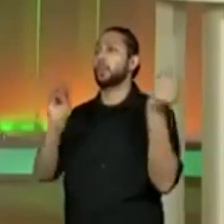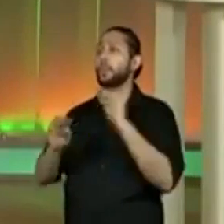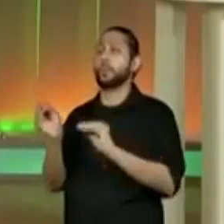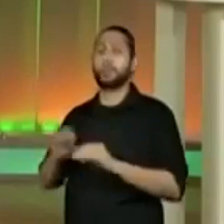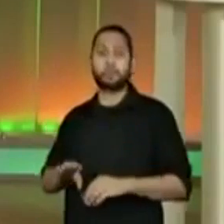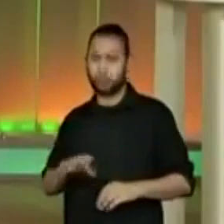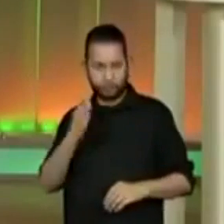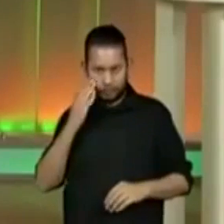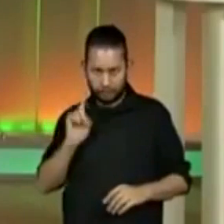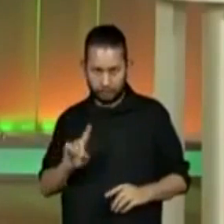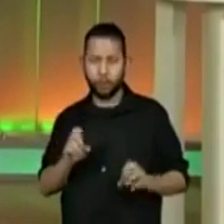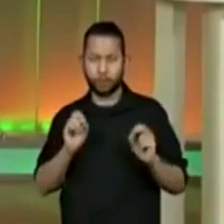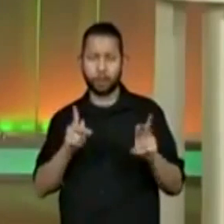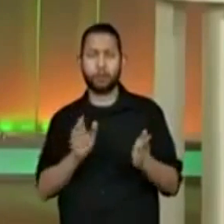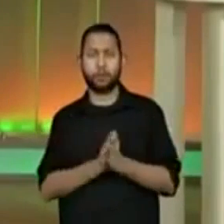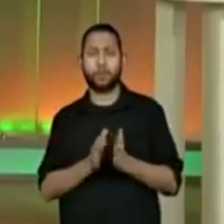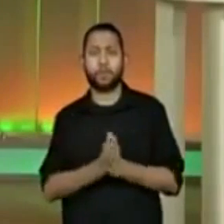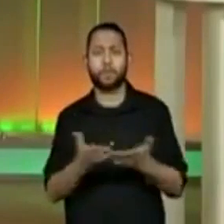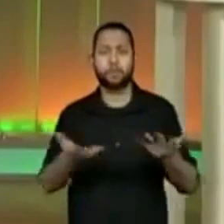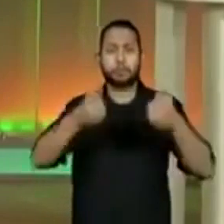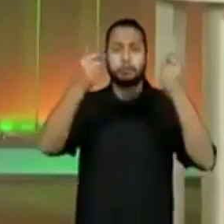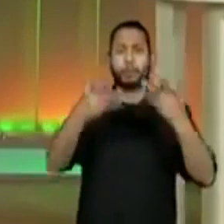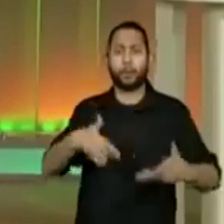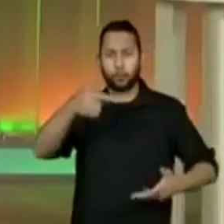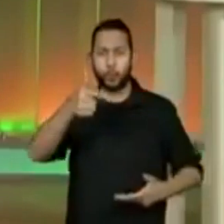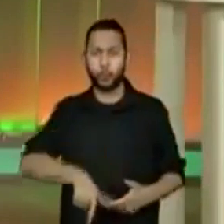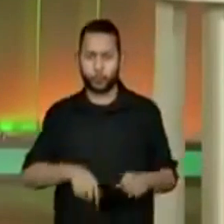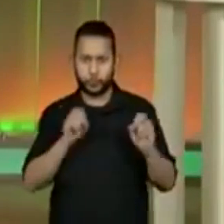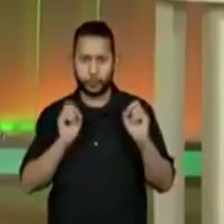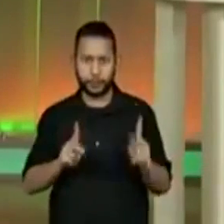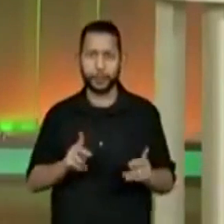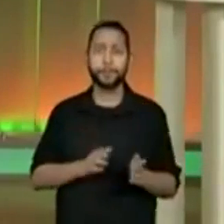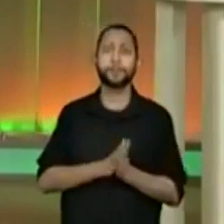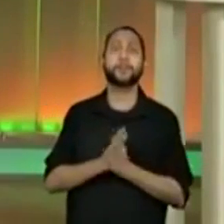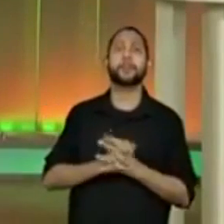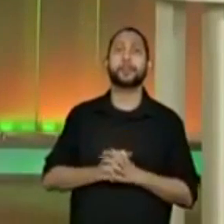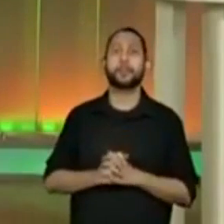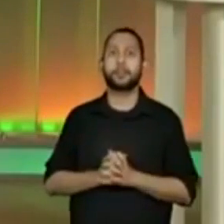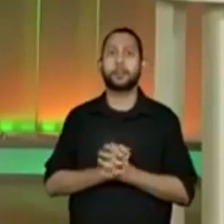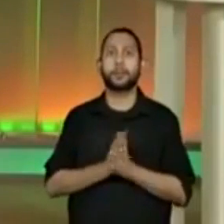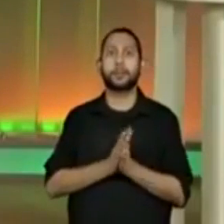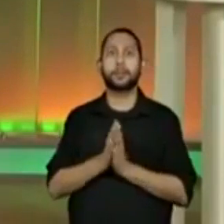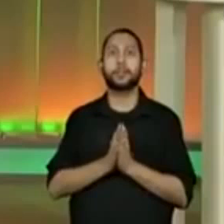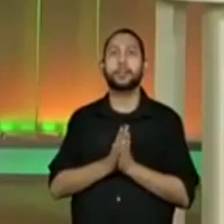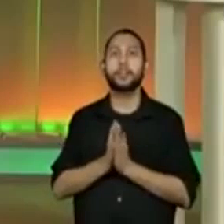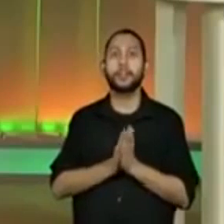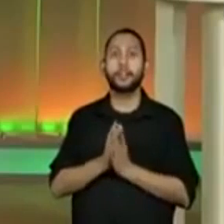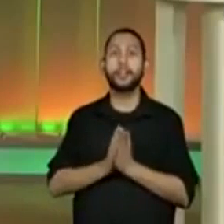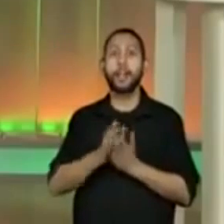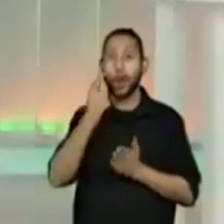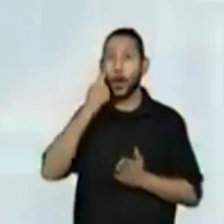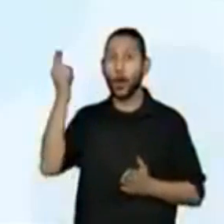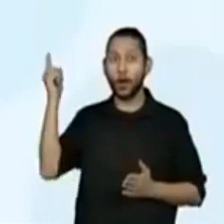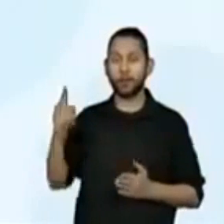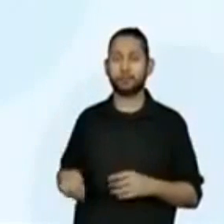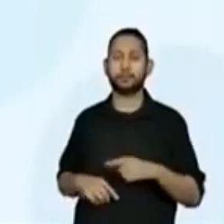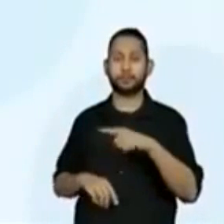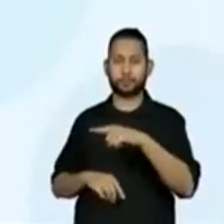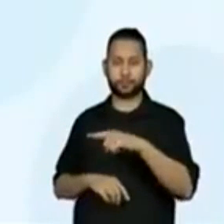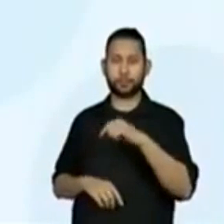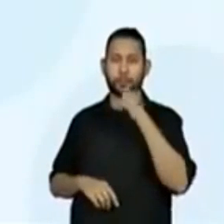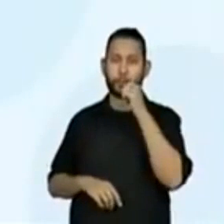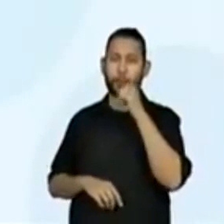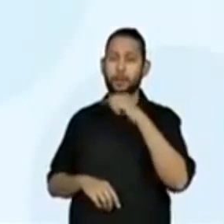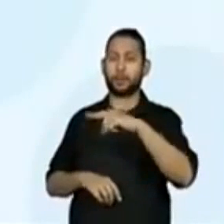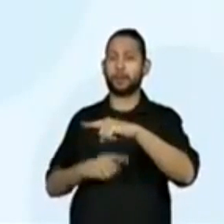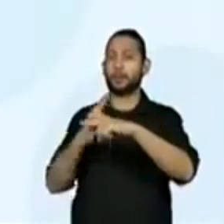que não entendeu. Ótimo, presta atenção que eu vou fazer de novo, tá? Então, vamos lá. Como eu transformaria esta fração em